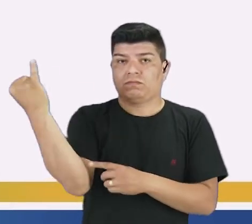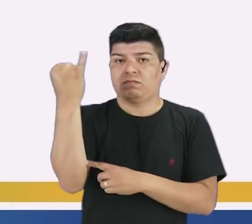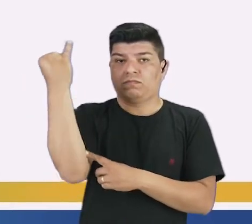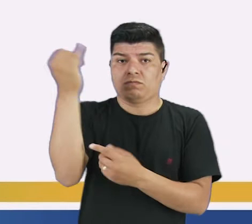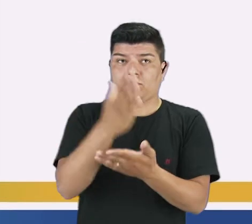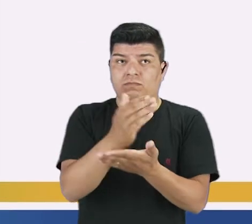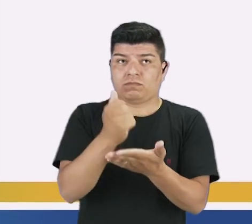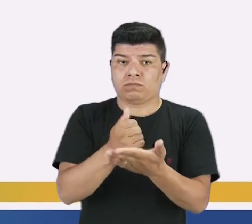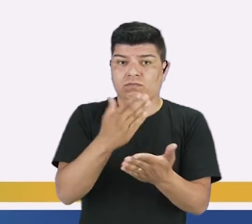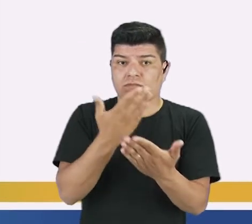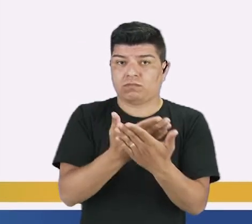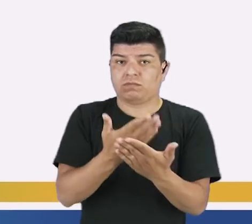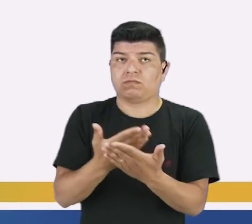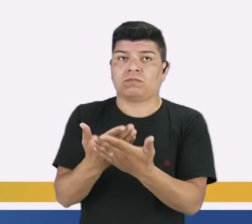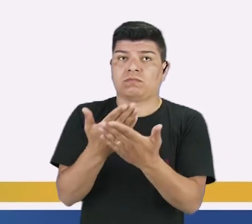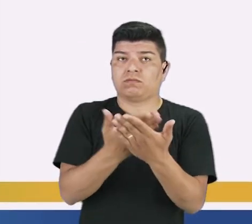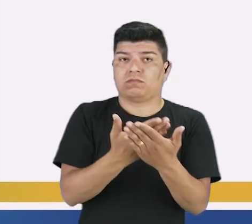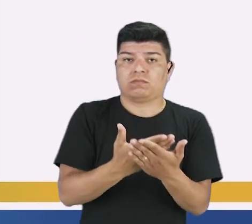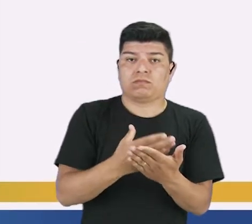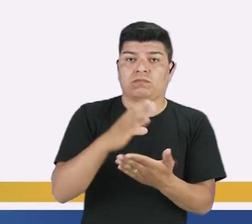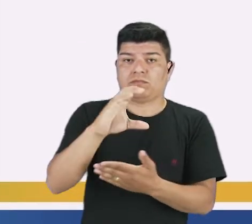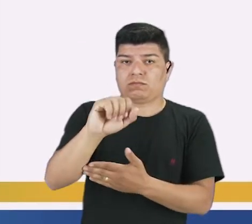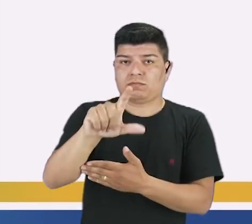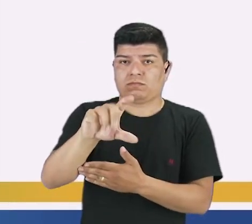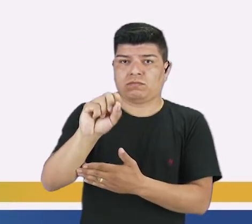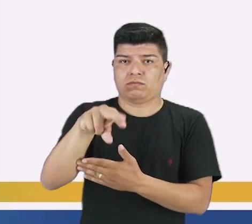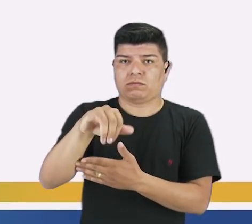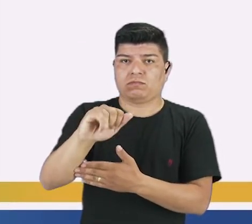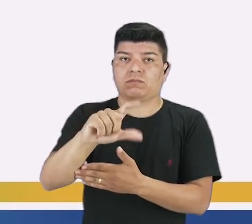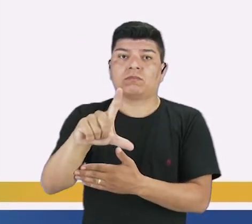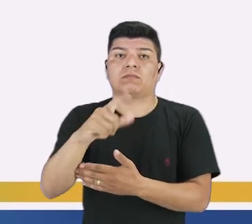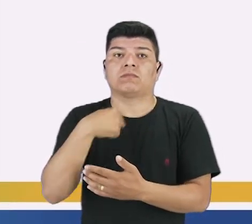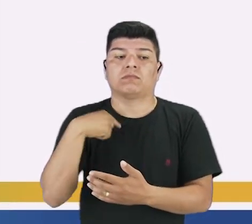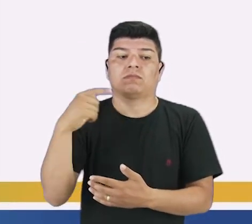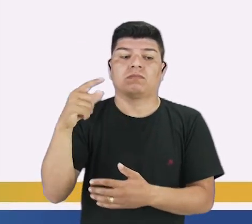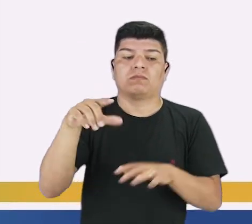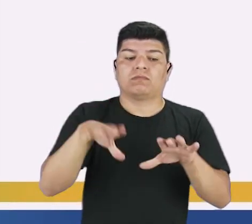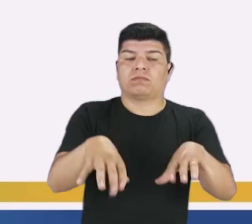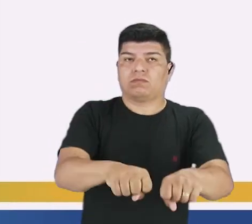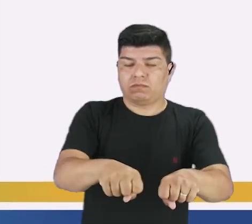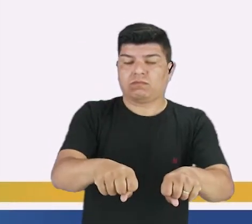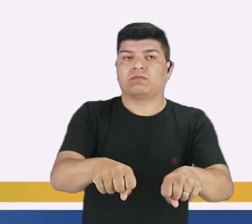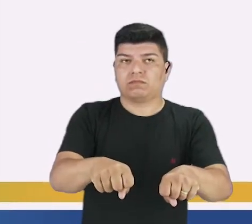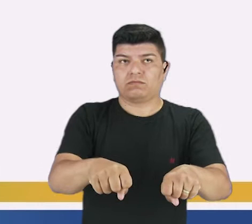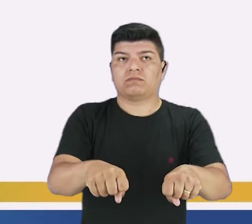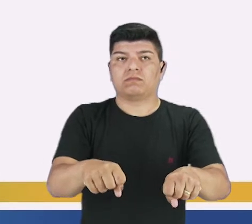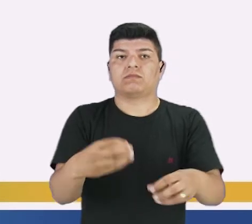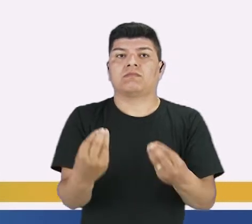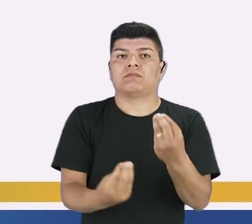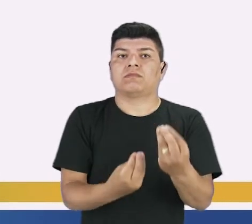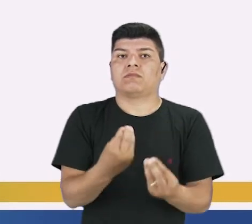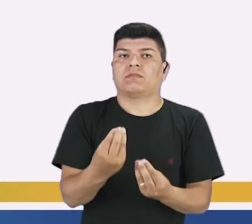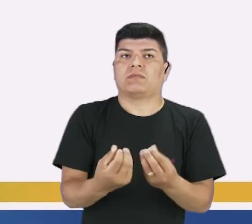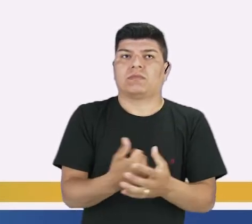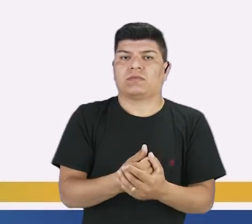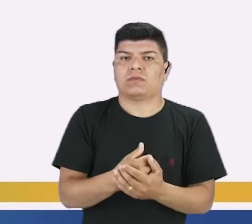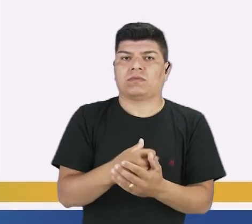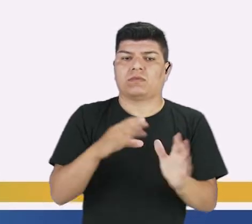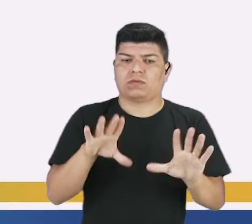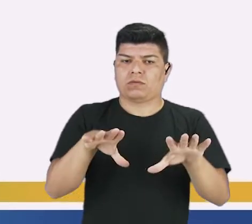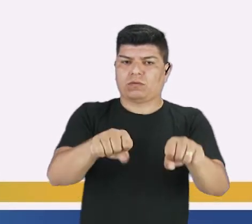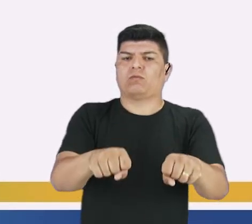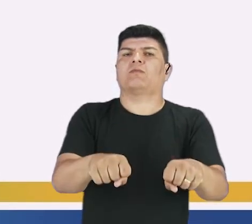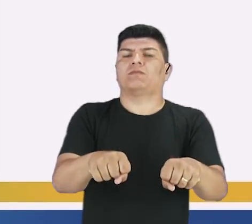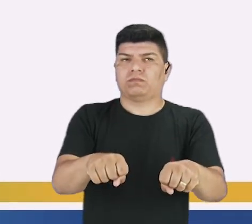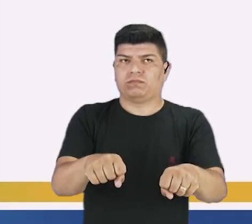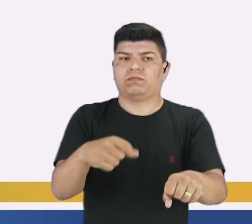dividido, segundo os estudiosos, em era colonial e a era nacional. E o que ficou para ela a era colonial?